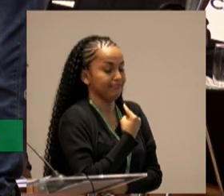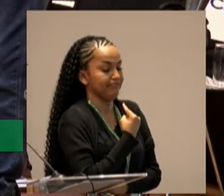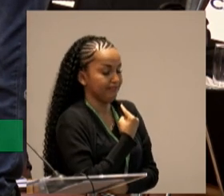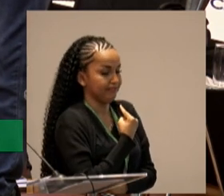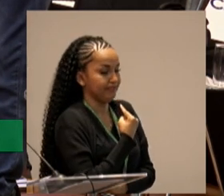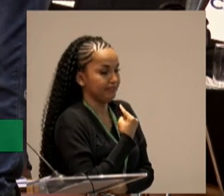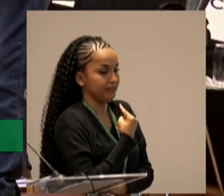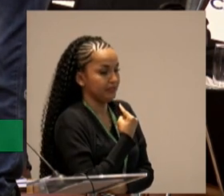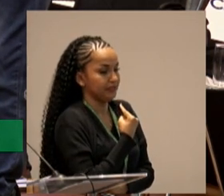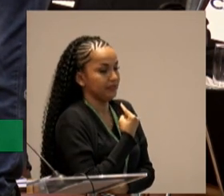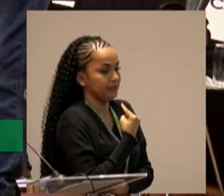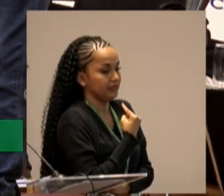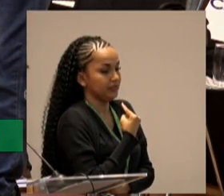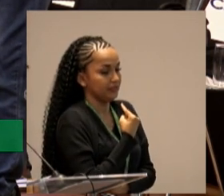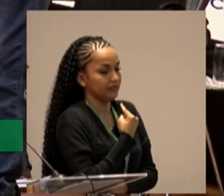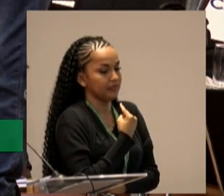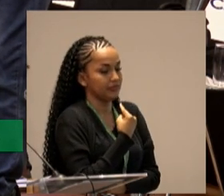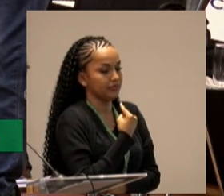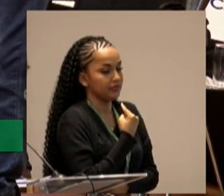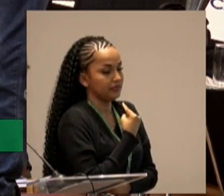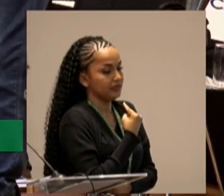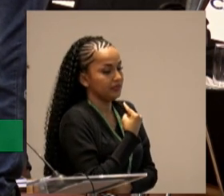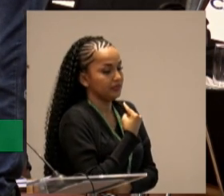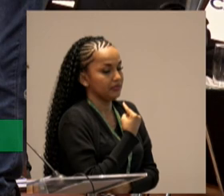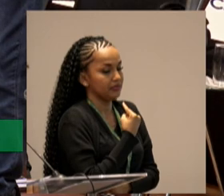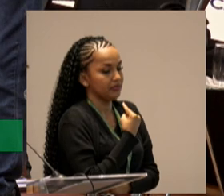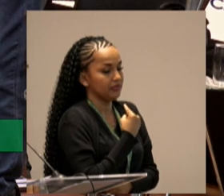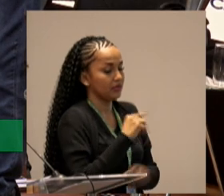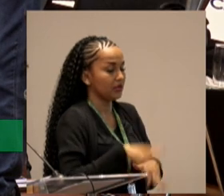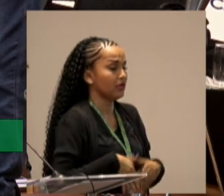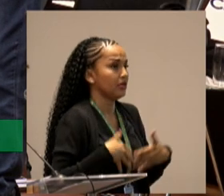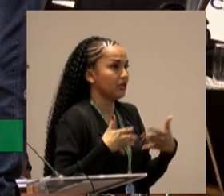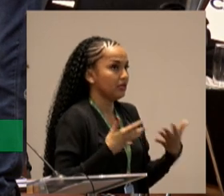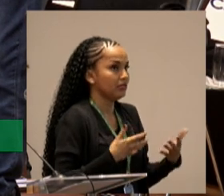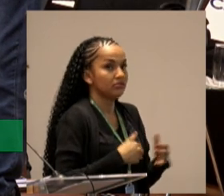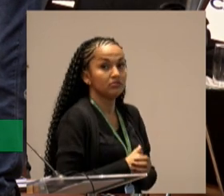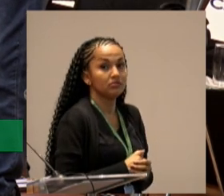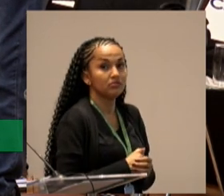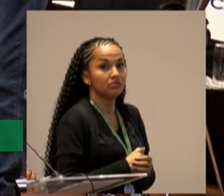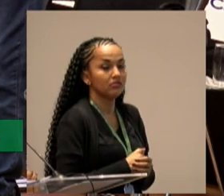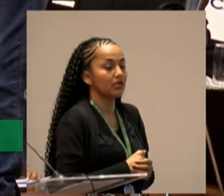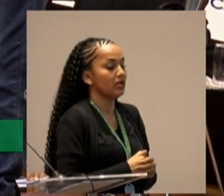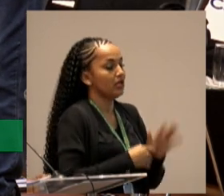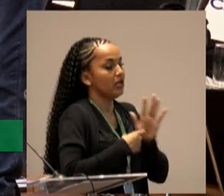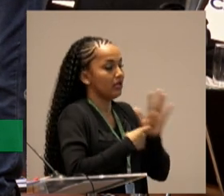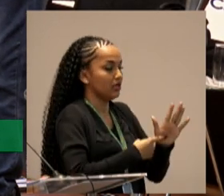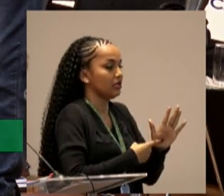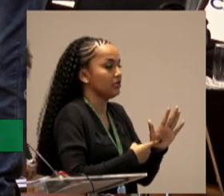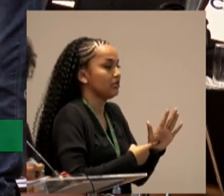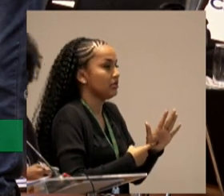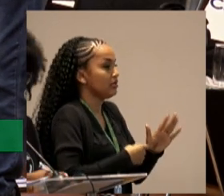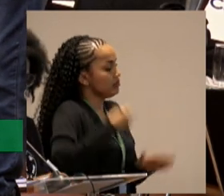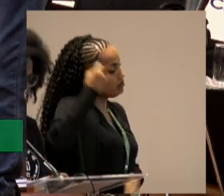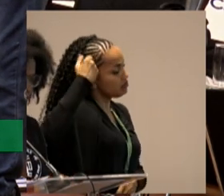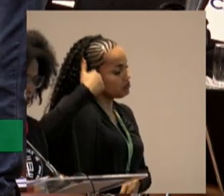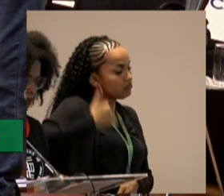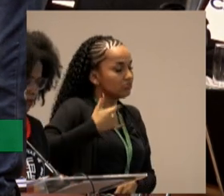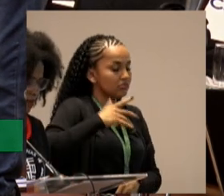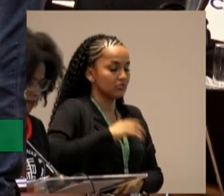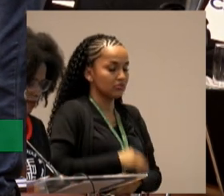classificação e essa identificação colocada. Primeiramente, apresentar-me aqui,